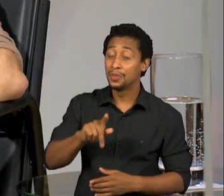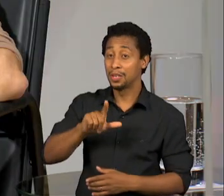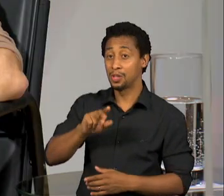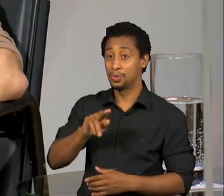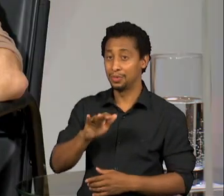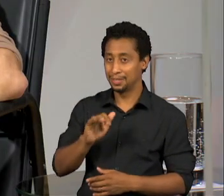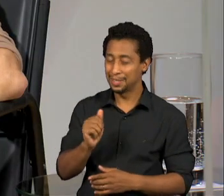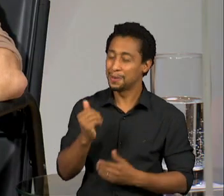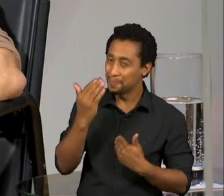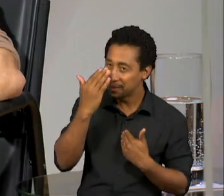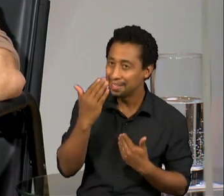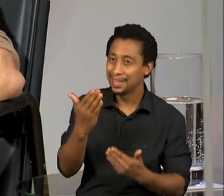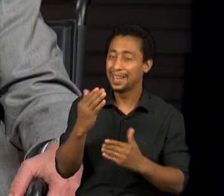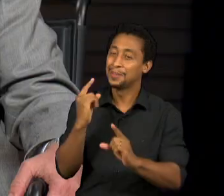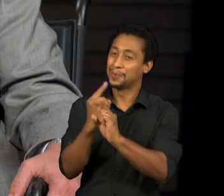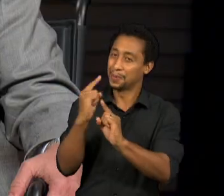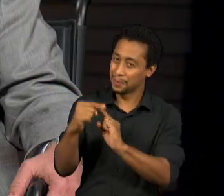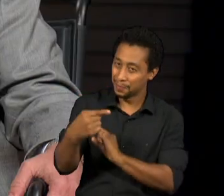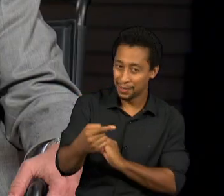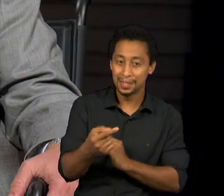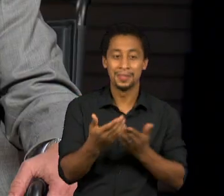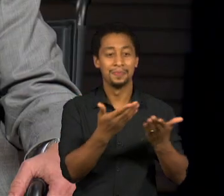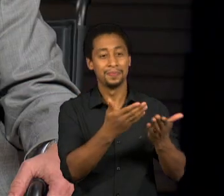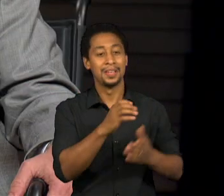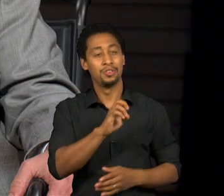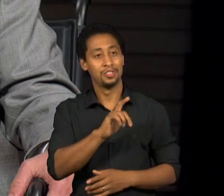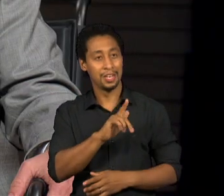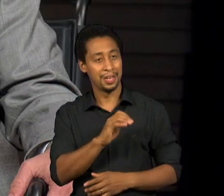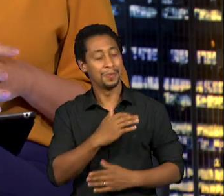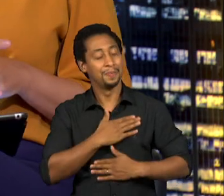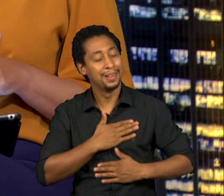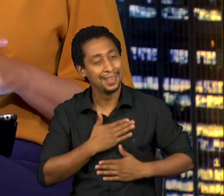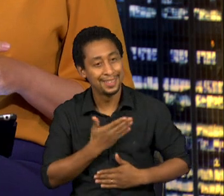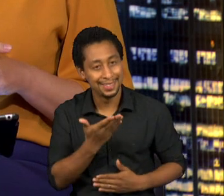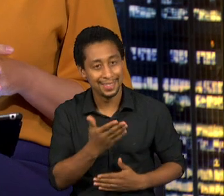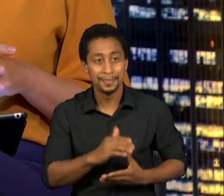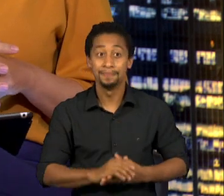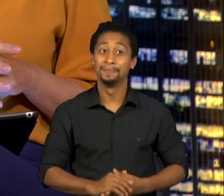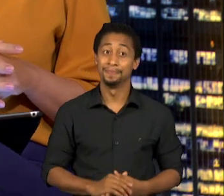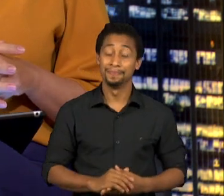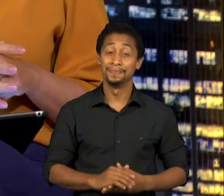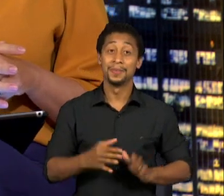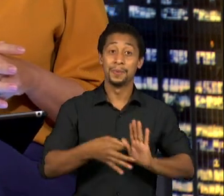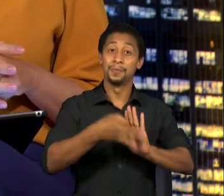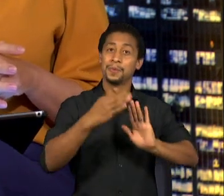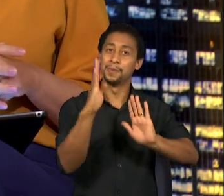obrigada. Até a próxima. Butch, foi um prazer. Minha opinião fica por aqui.